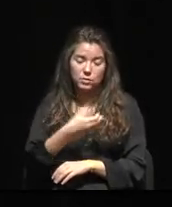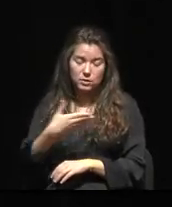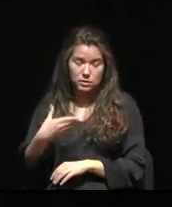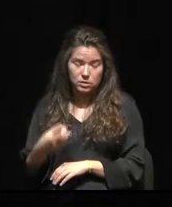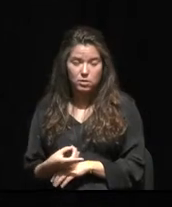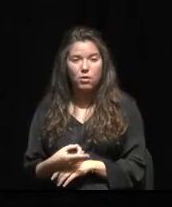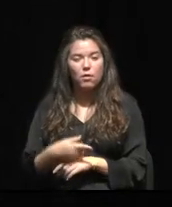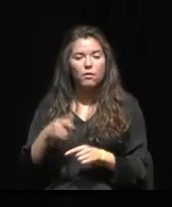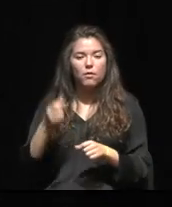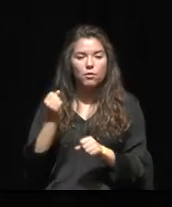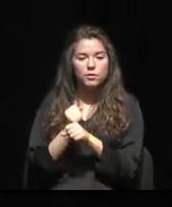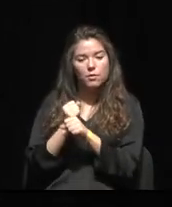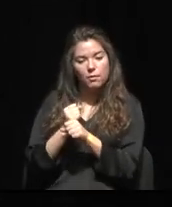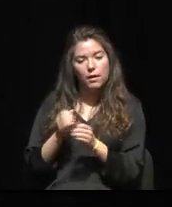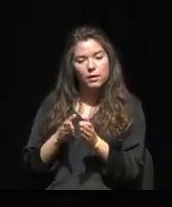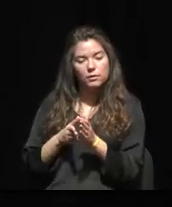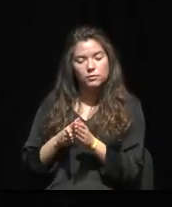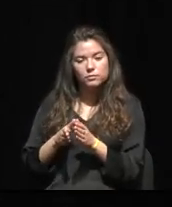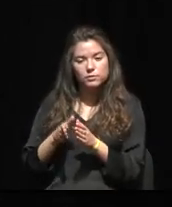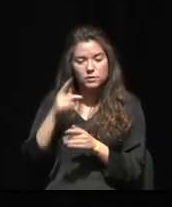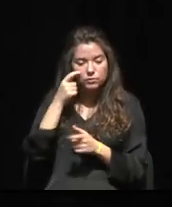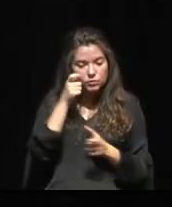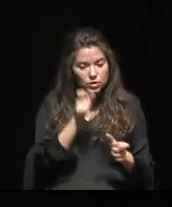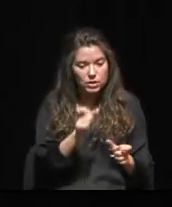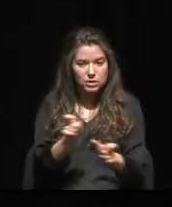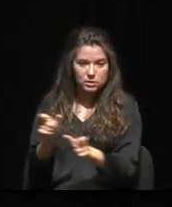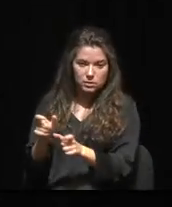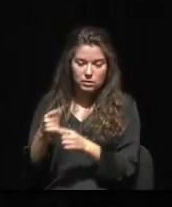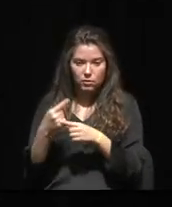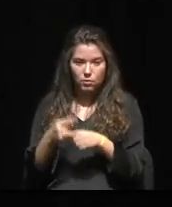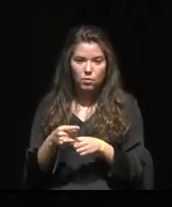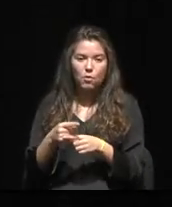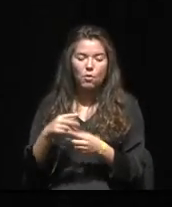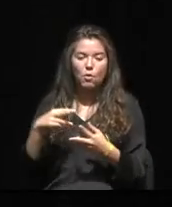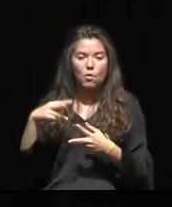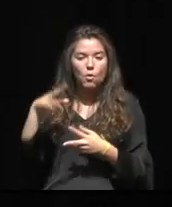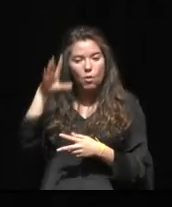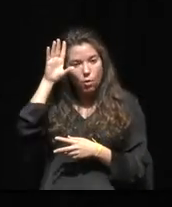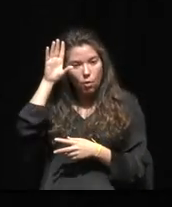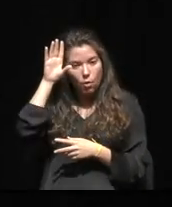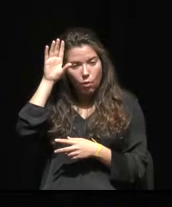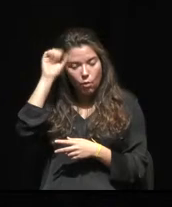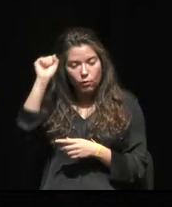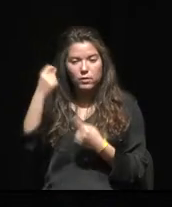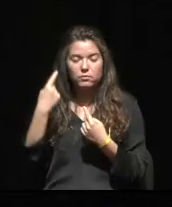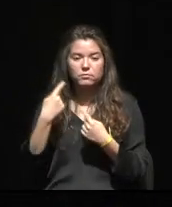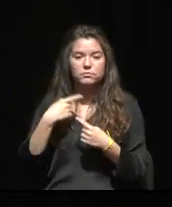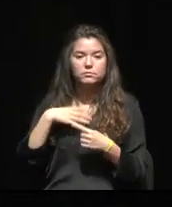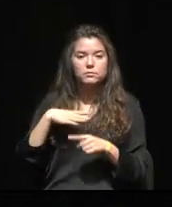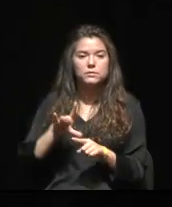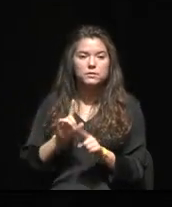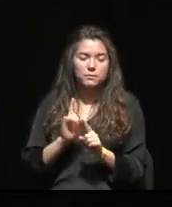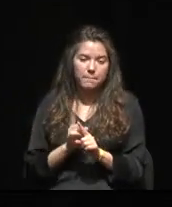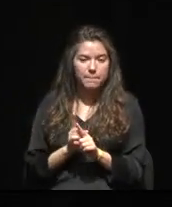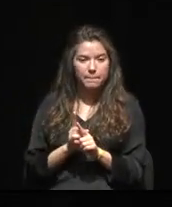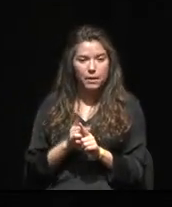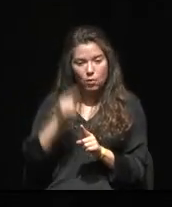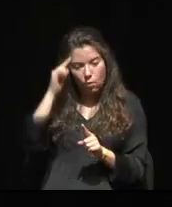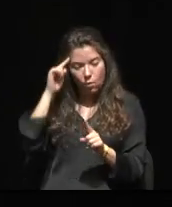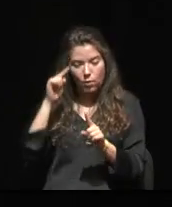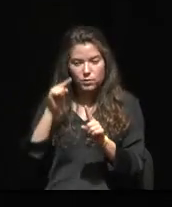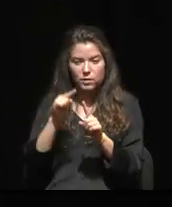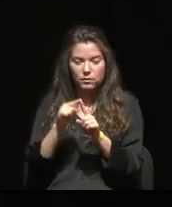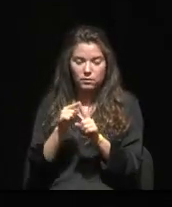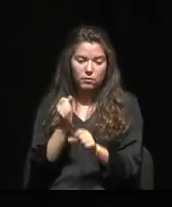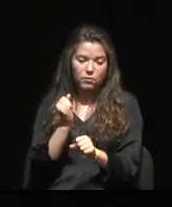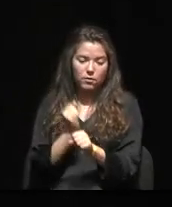regime da carreira especial de fiscalização o governo pretendeu a redução do número de carreiras existentes para que apenas subsistam